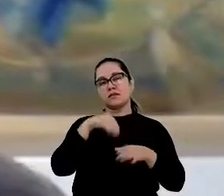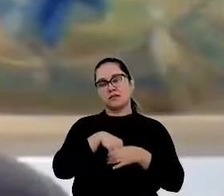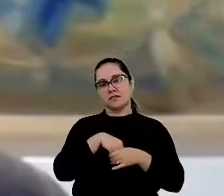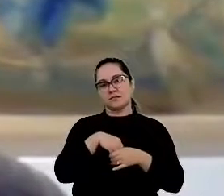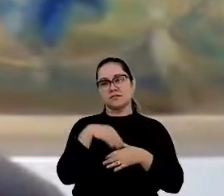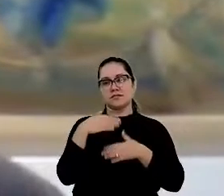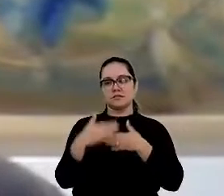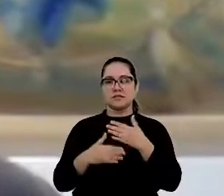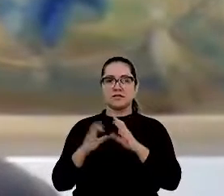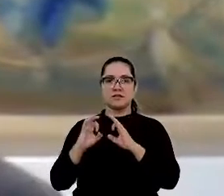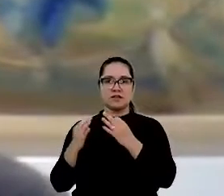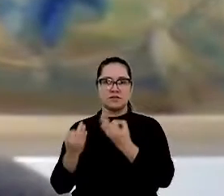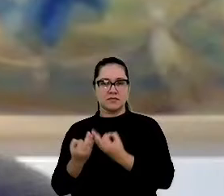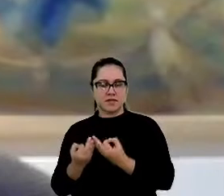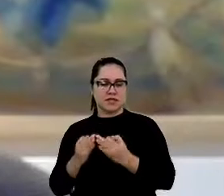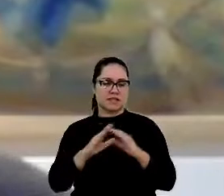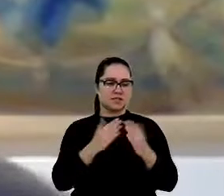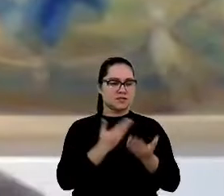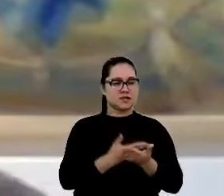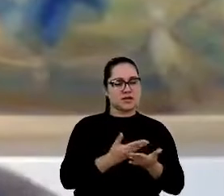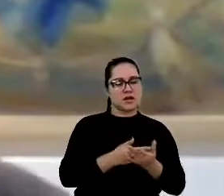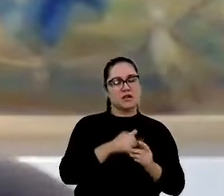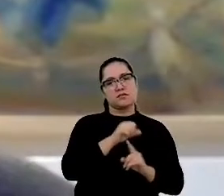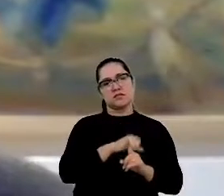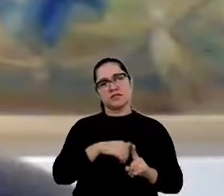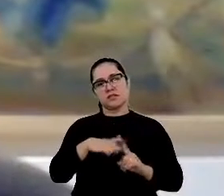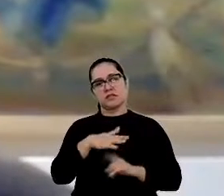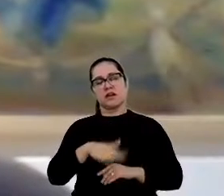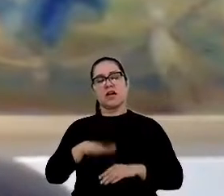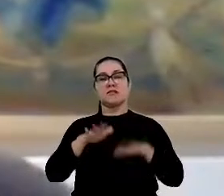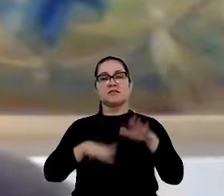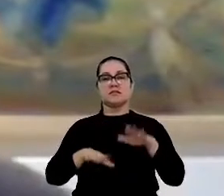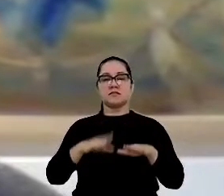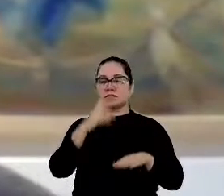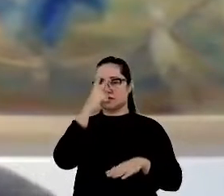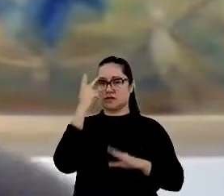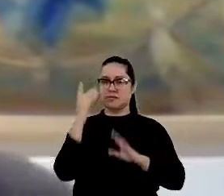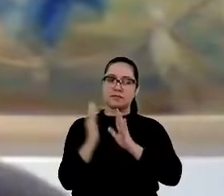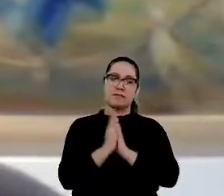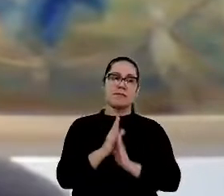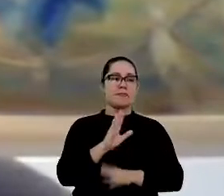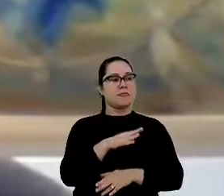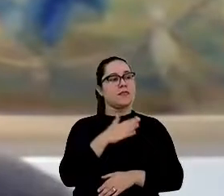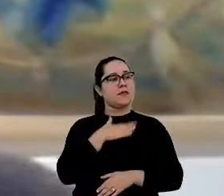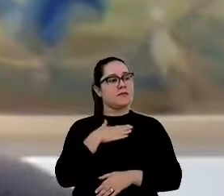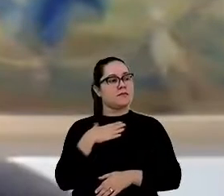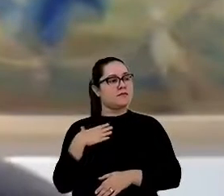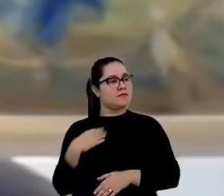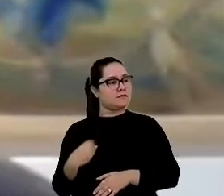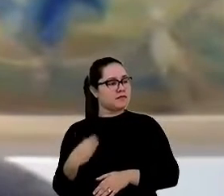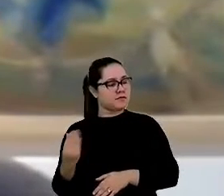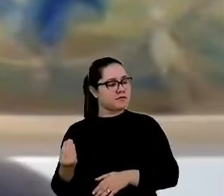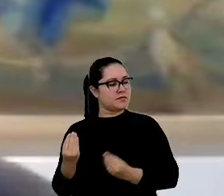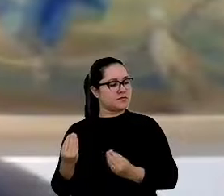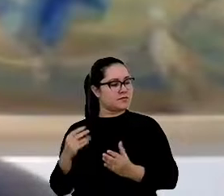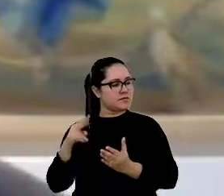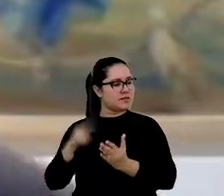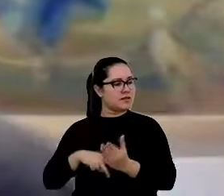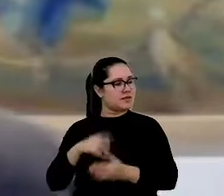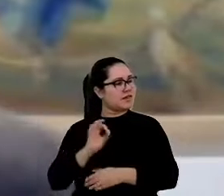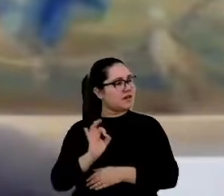pela família, pela escola, pela sociedade. Às vezes as pessoas chegam e falam: Domênico, meu filho não quer ler nada, o que eu tenho que fazer para ele